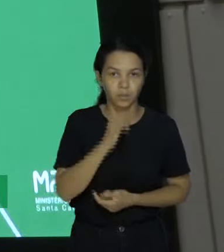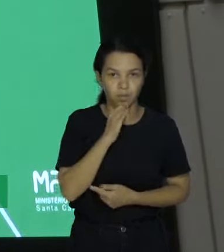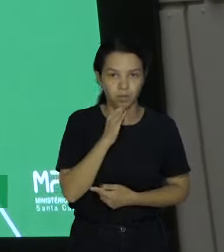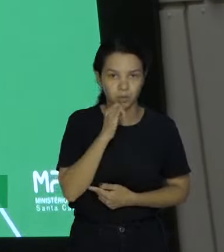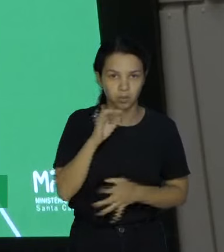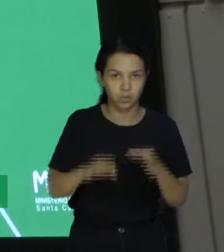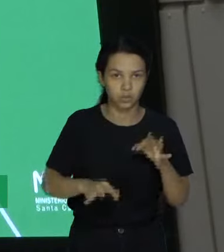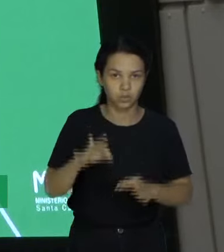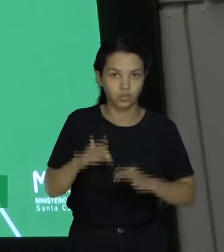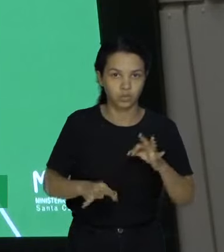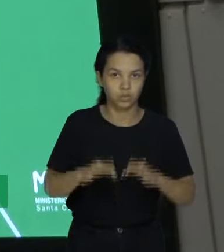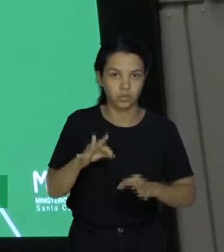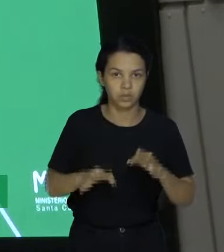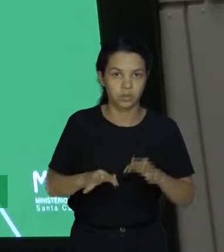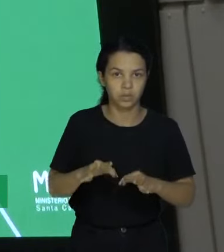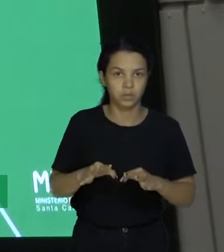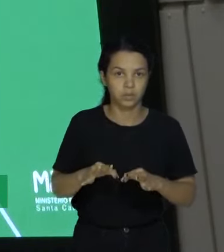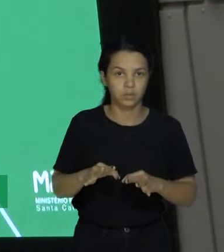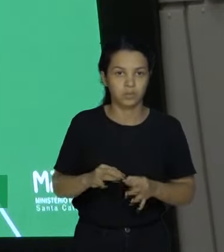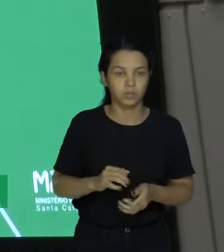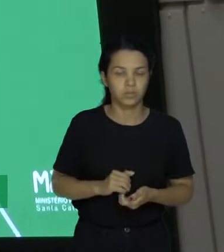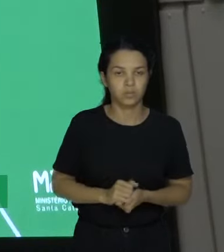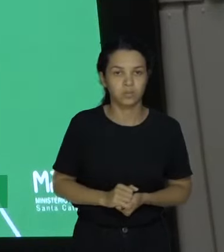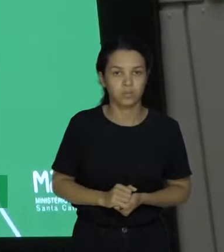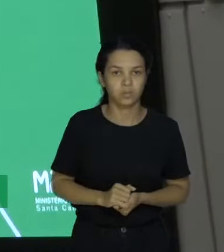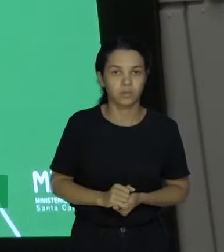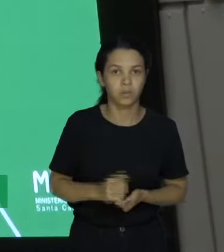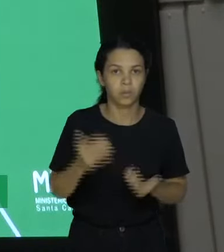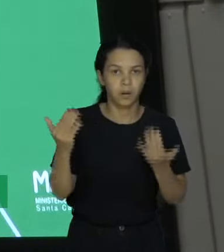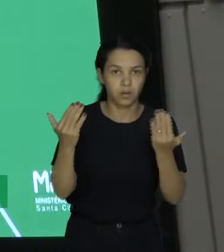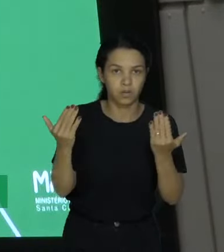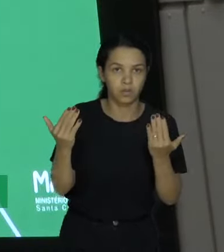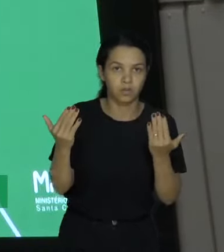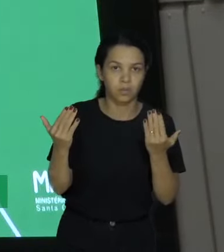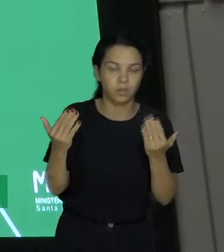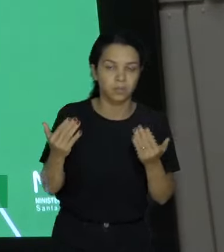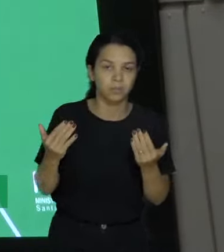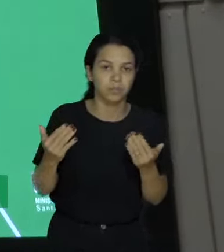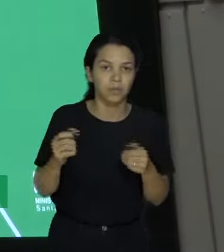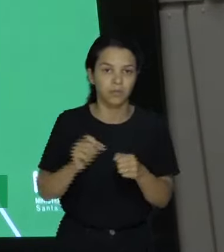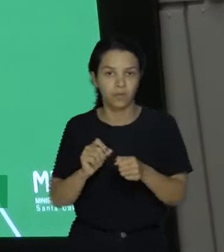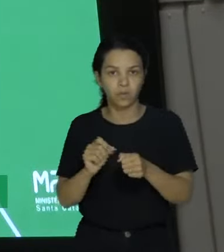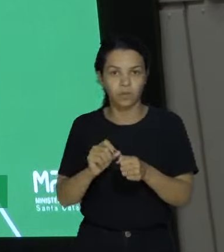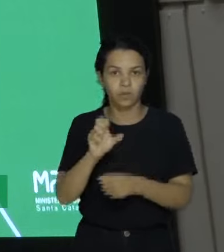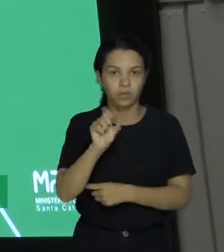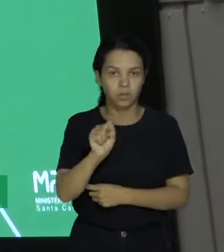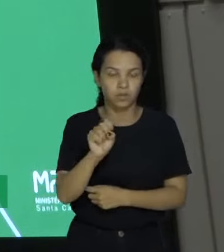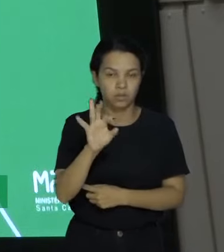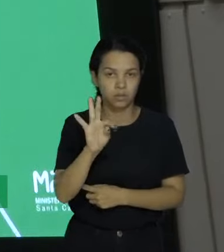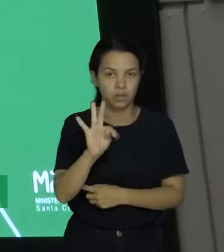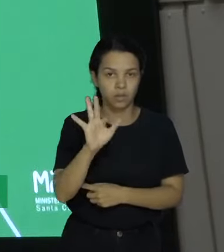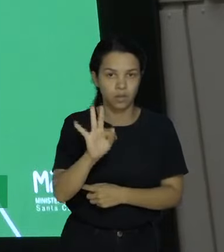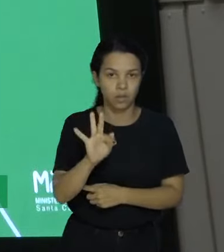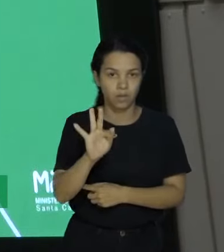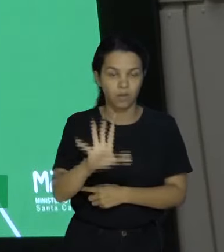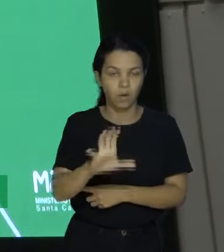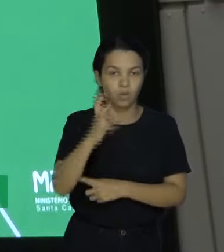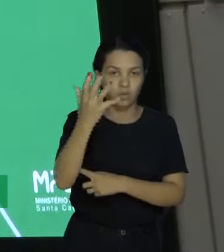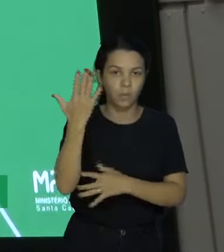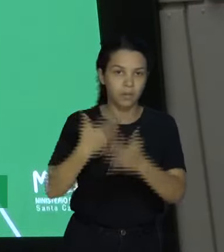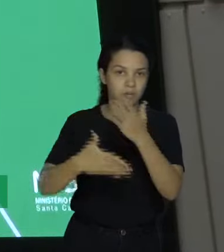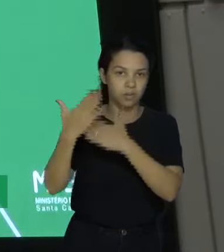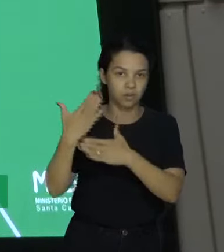e paradigma realizado no Supremo Tribunal Federal de um caso que começou lá em